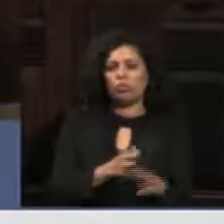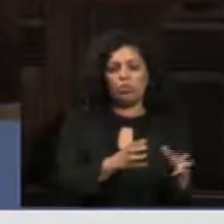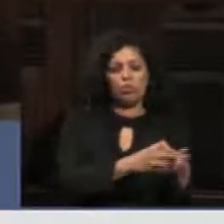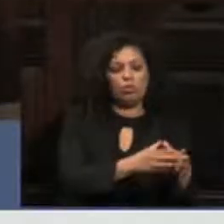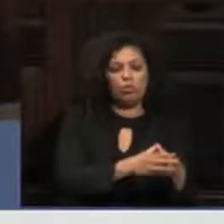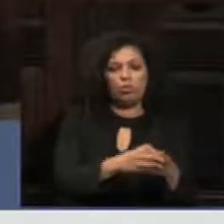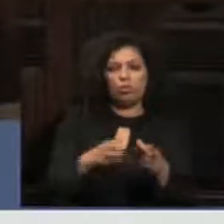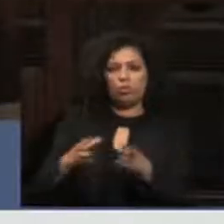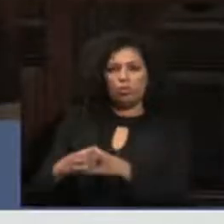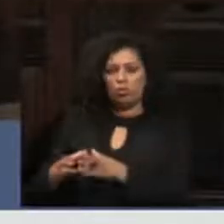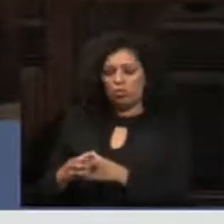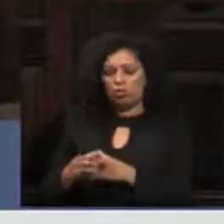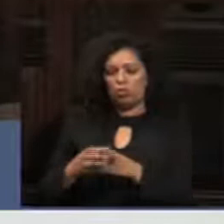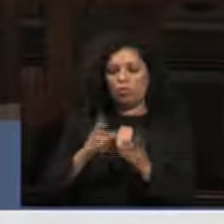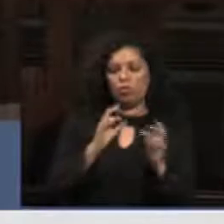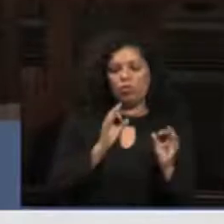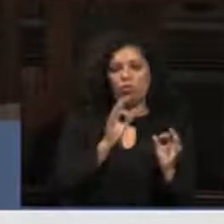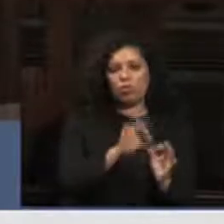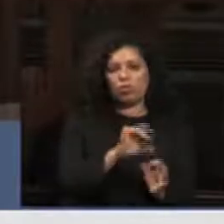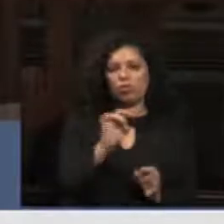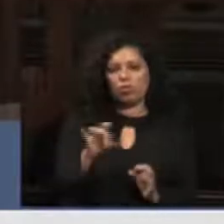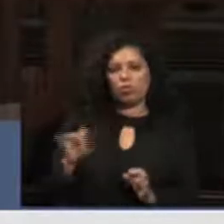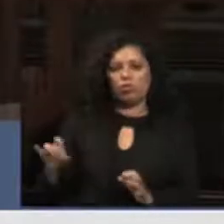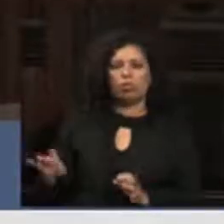defesa e a prática da justiça.